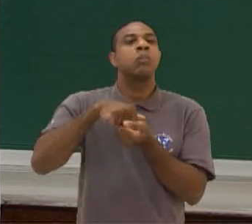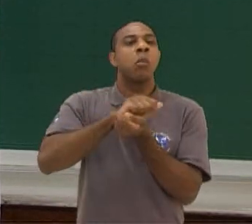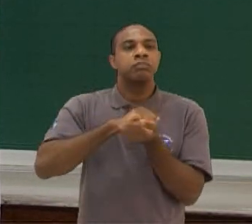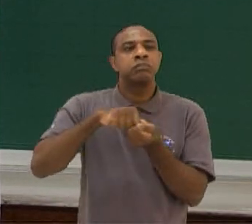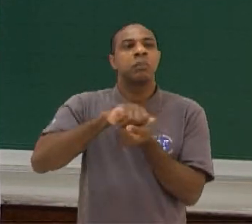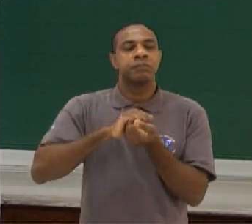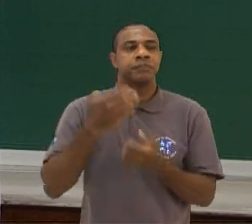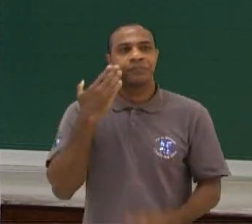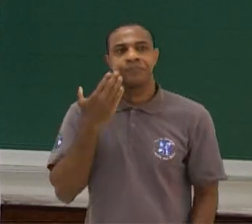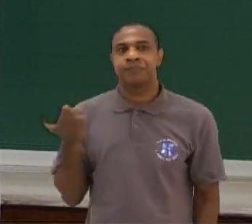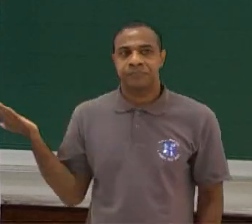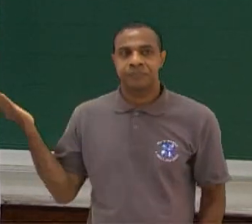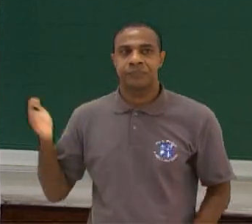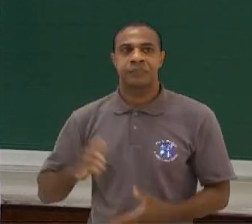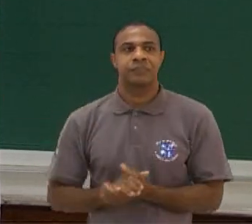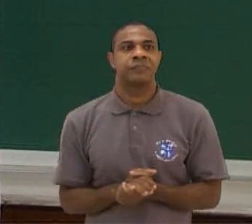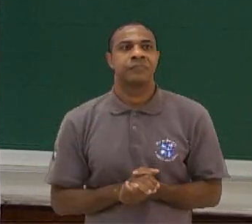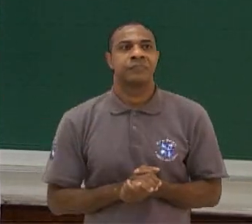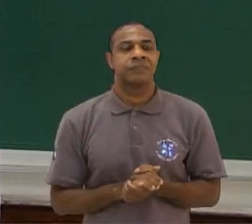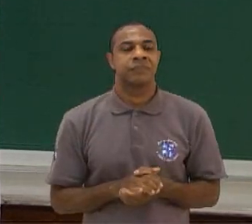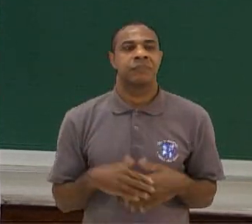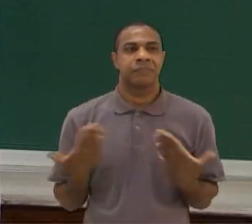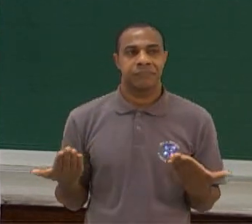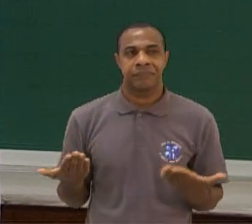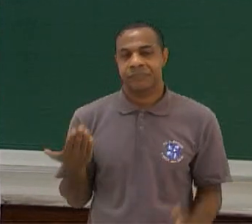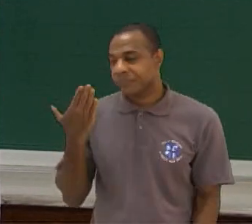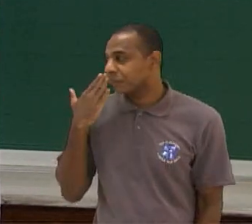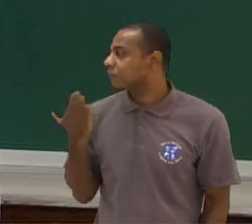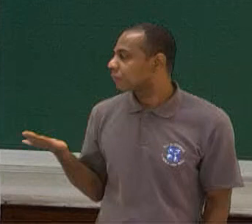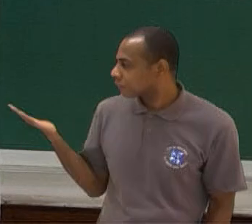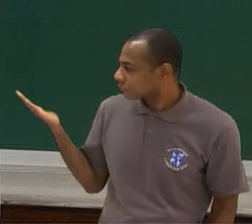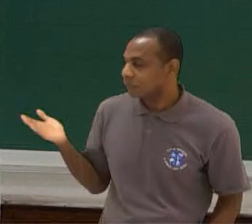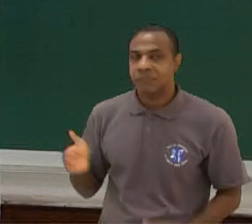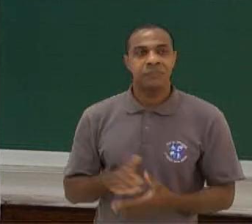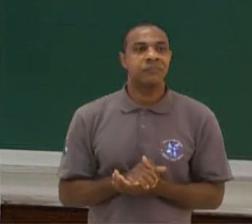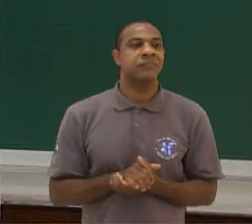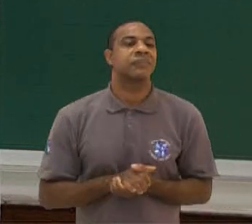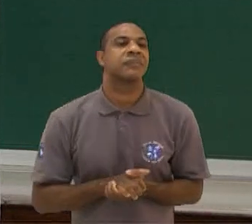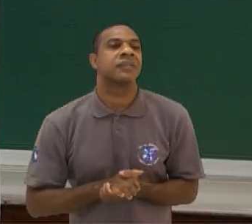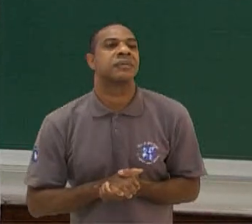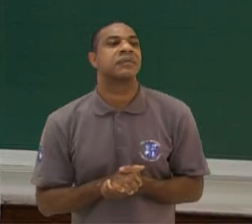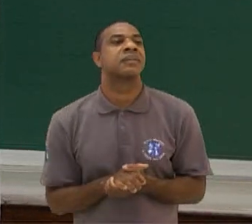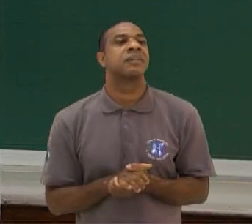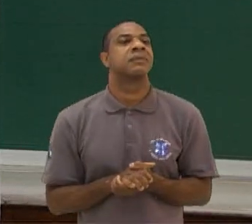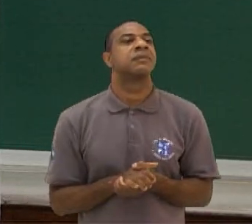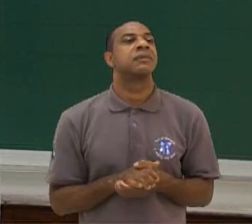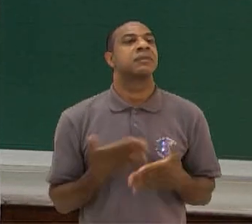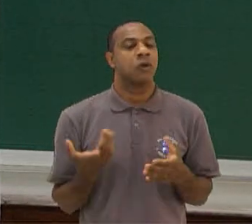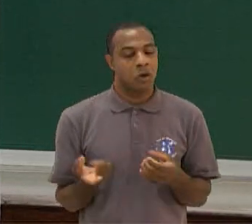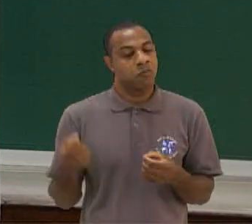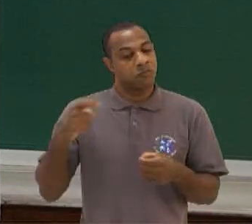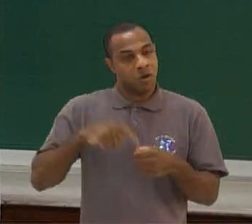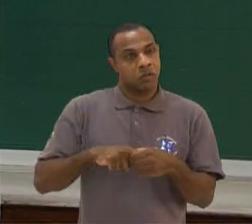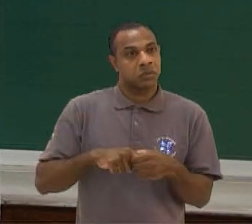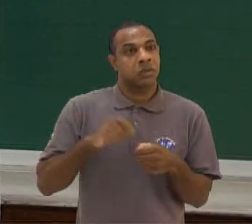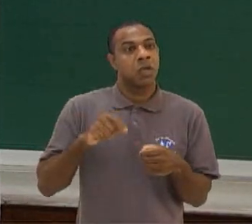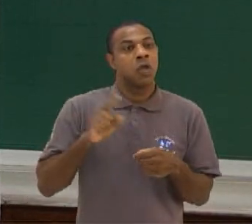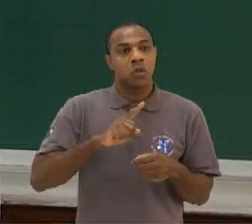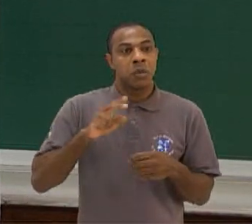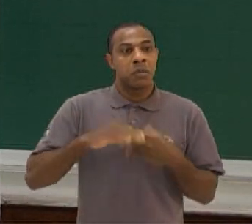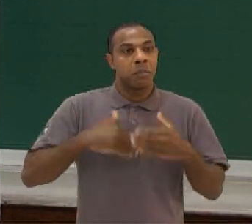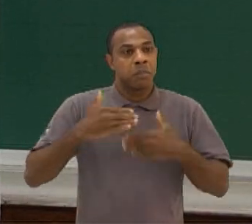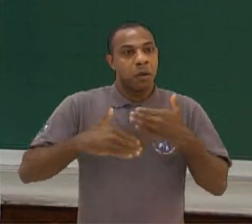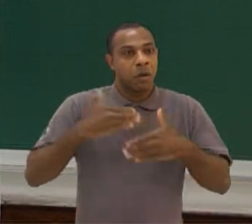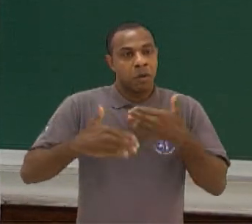depois que ele vai passar pelo rumen, pelo retículo, onde vai retornar para a boca. E esse processo que ele mastiga